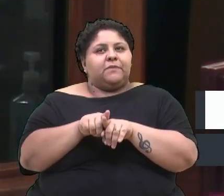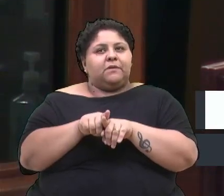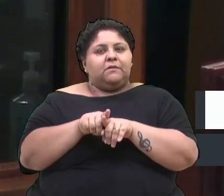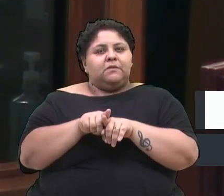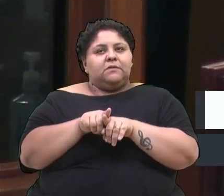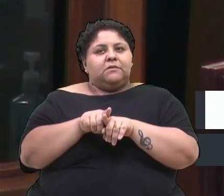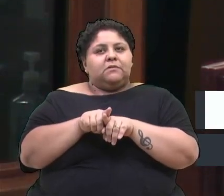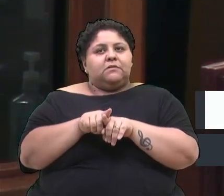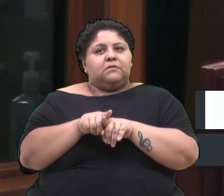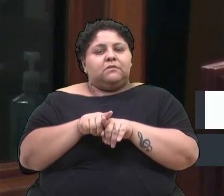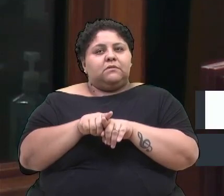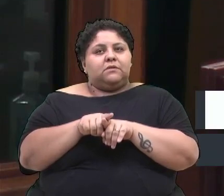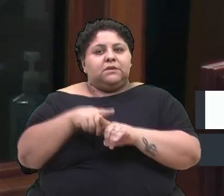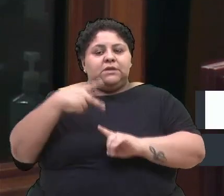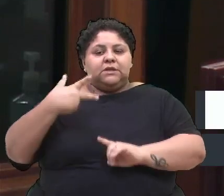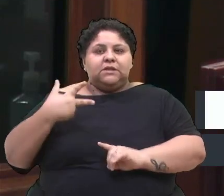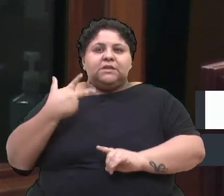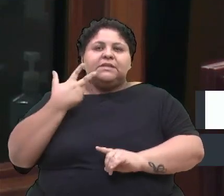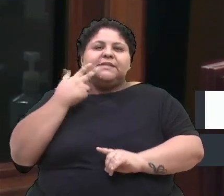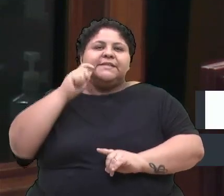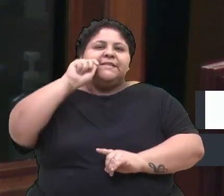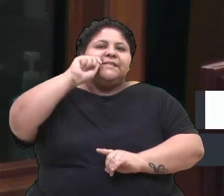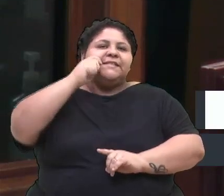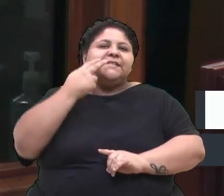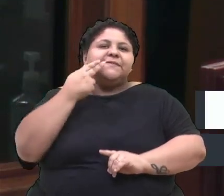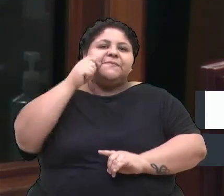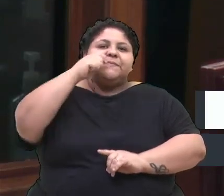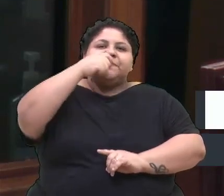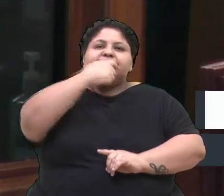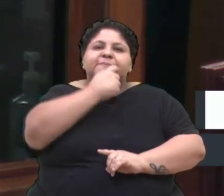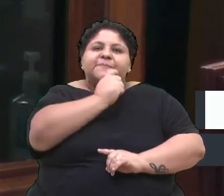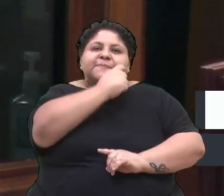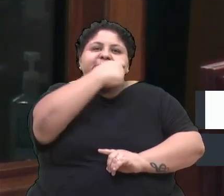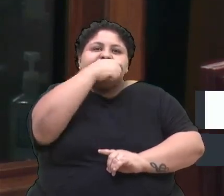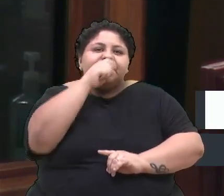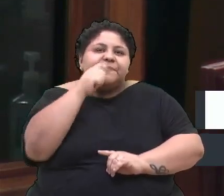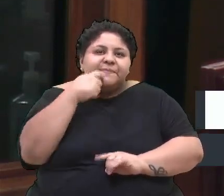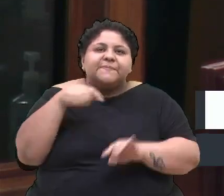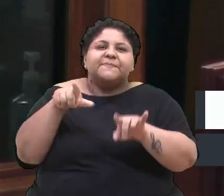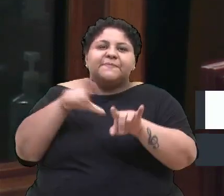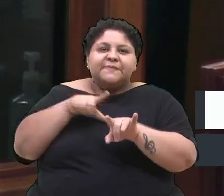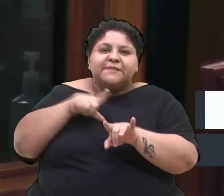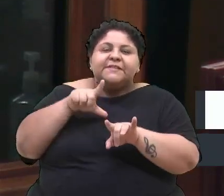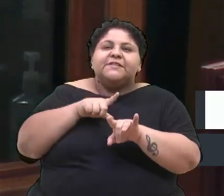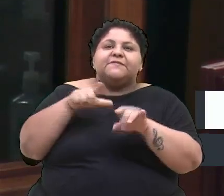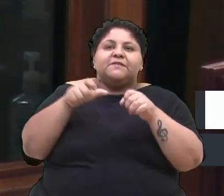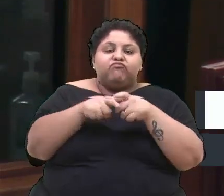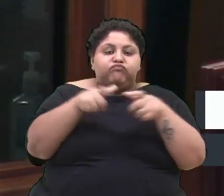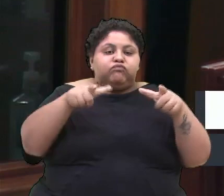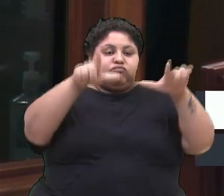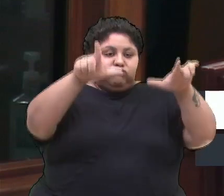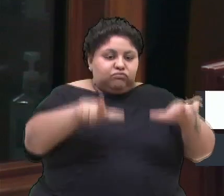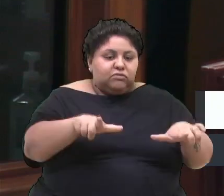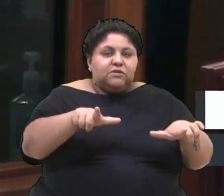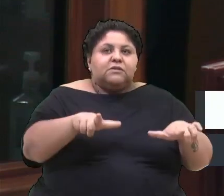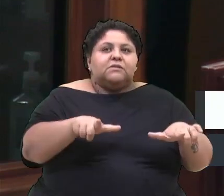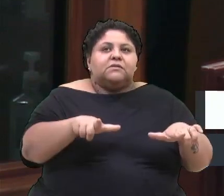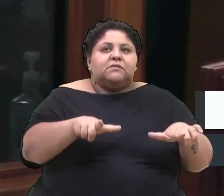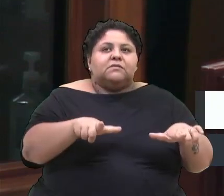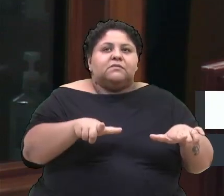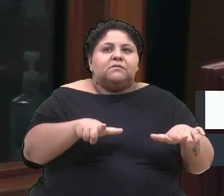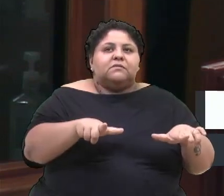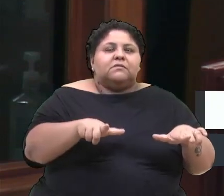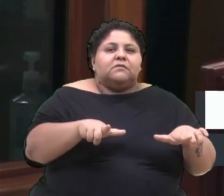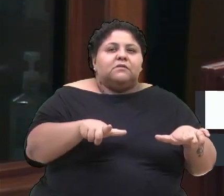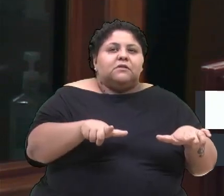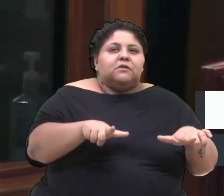para que os cirurgiões dentistas, meus colegas, tivessem um espaço maior na área pública, no setor